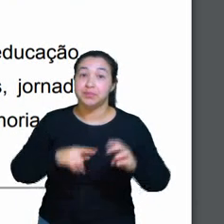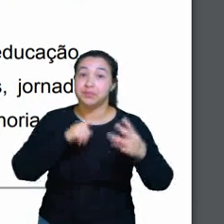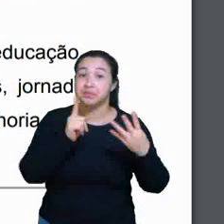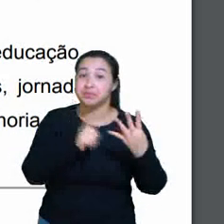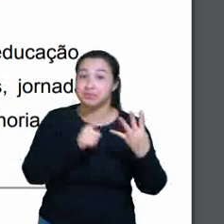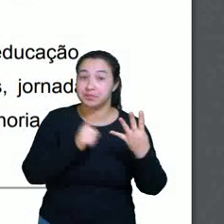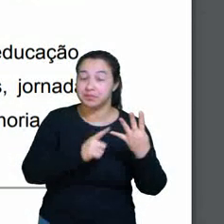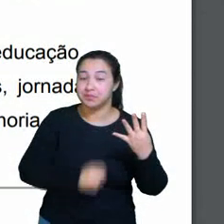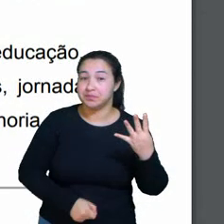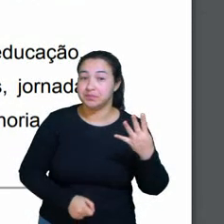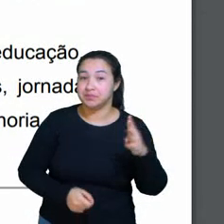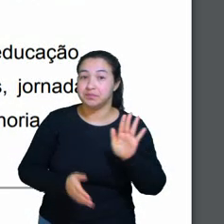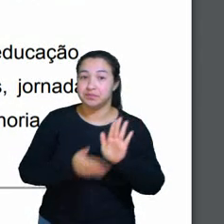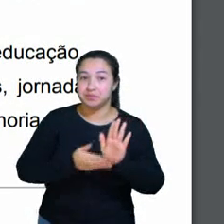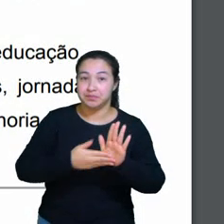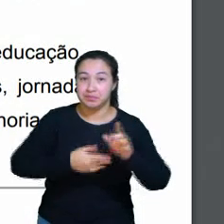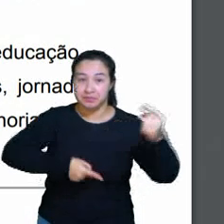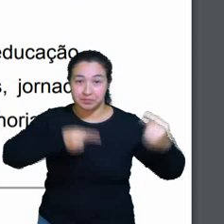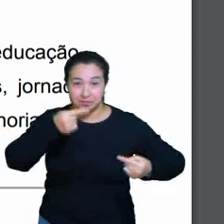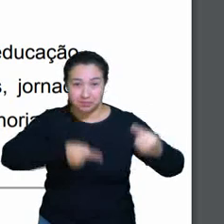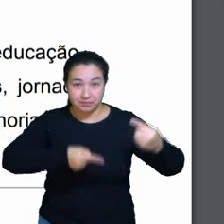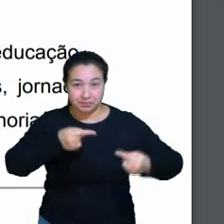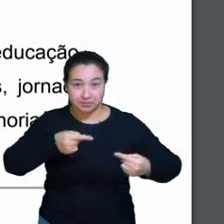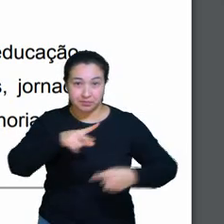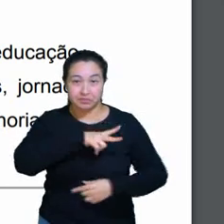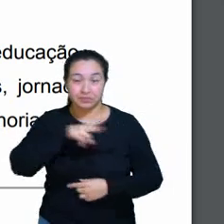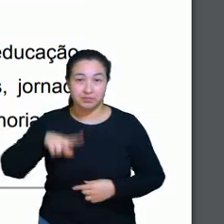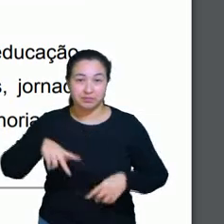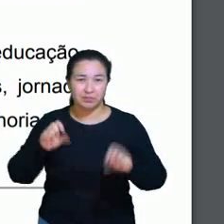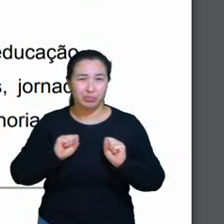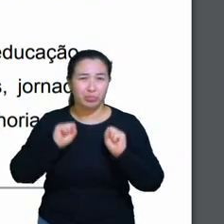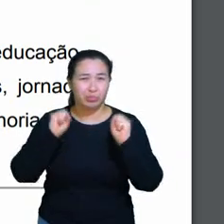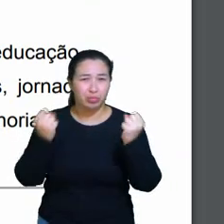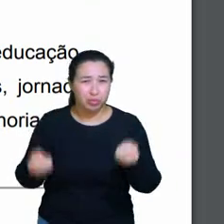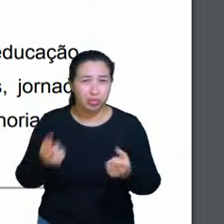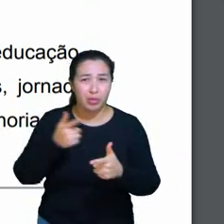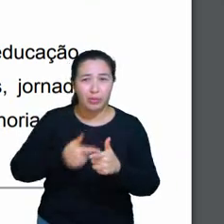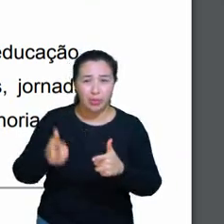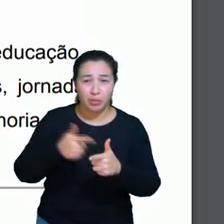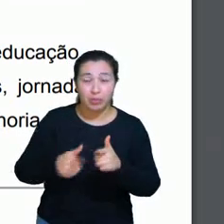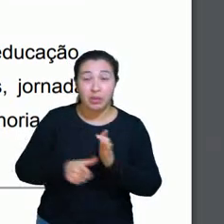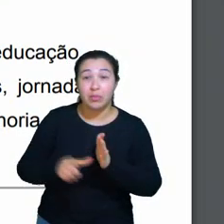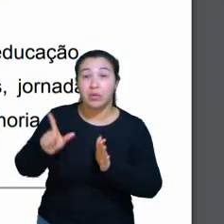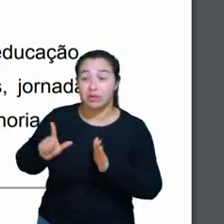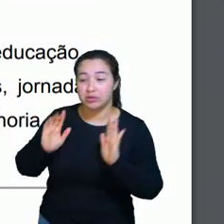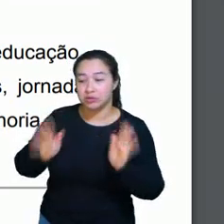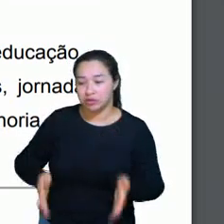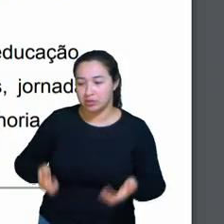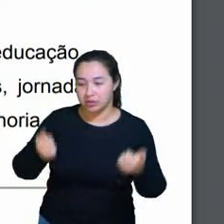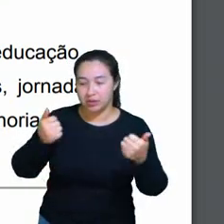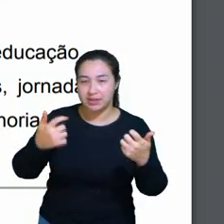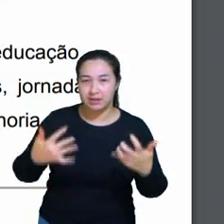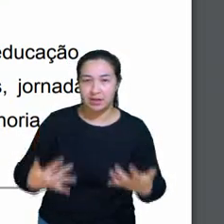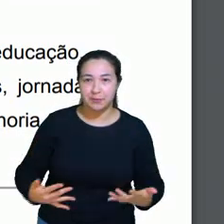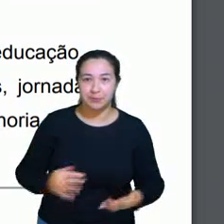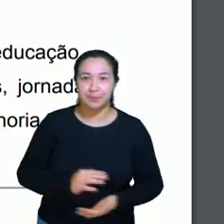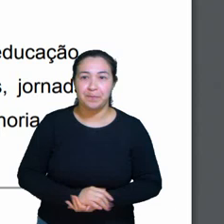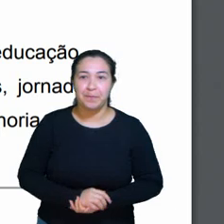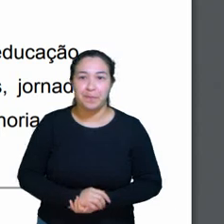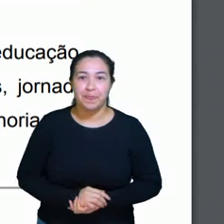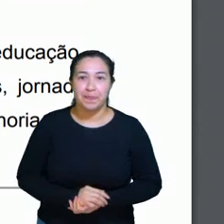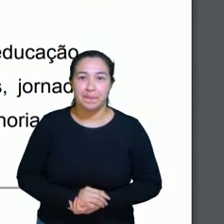políticas públicas para o enfrentamento da problemática anteriormente descrita mencionada